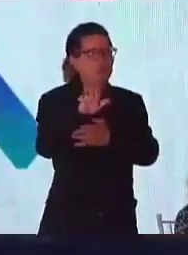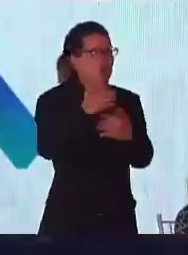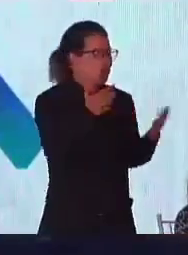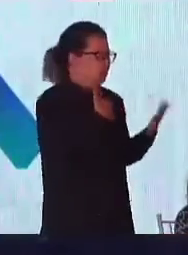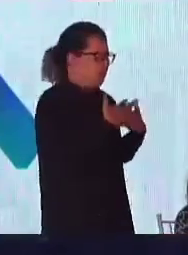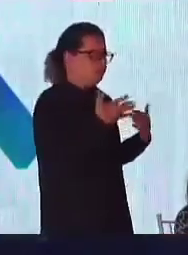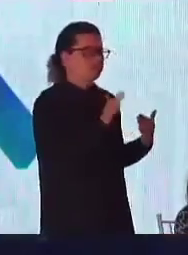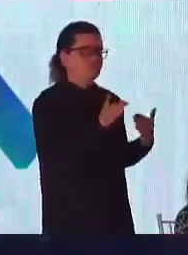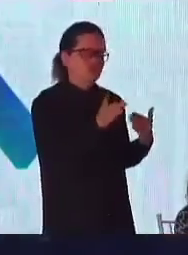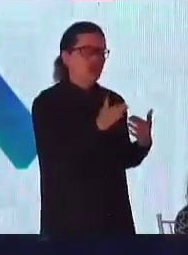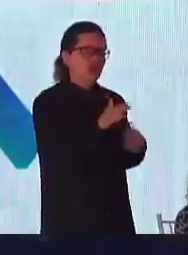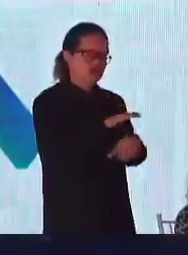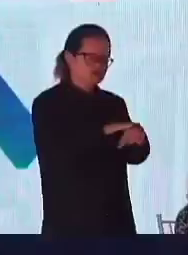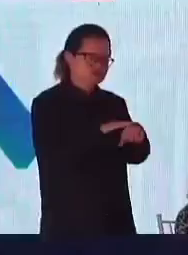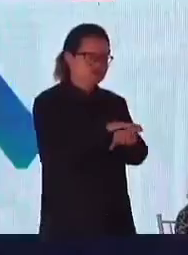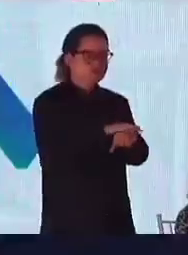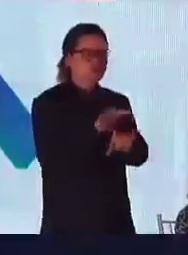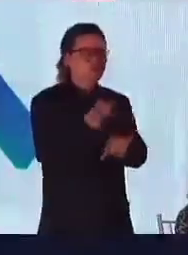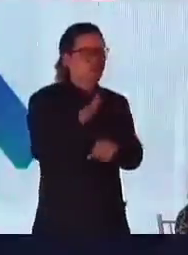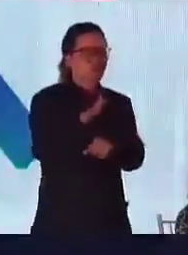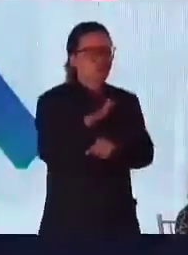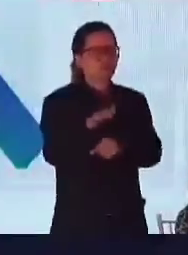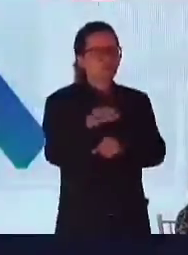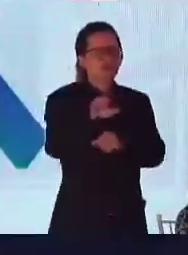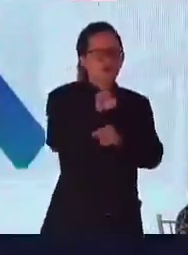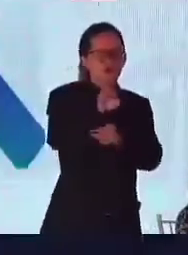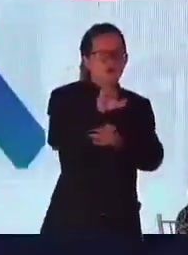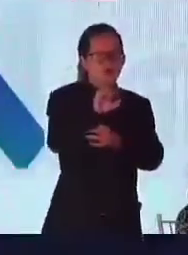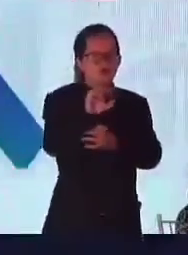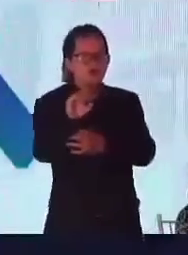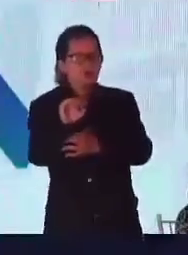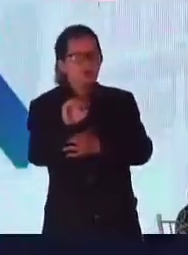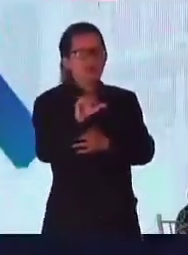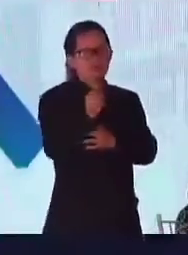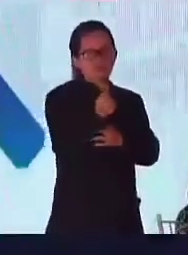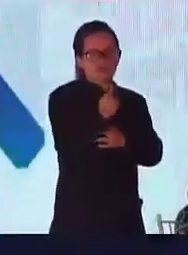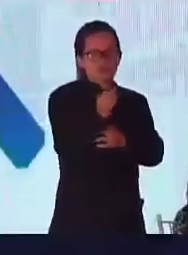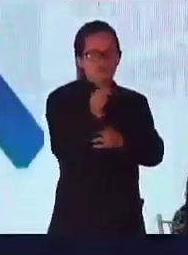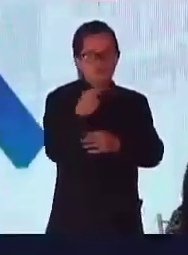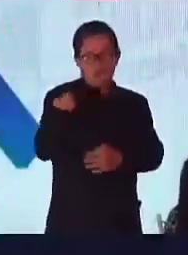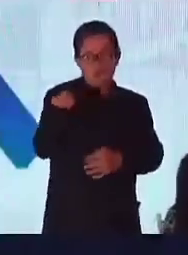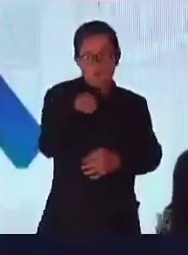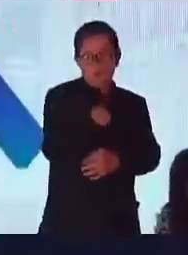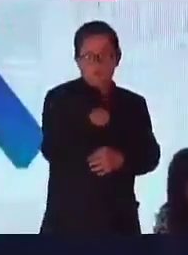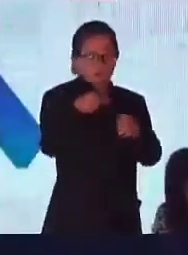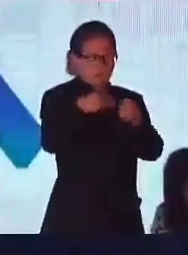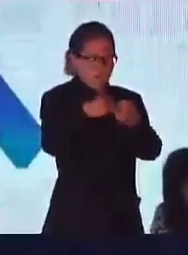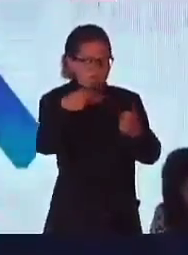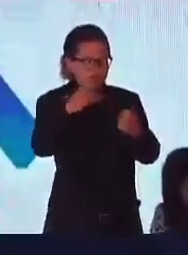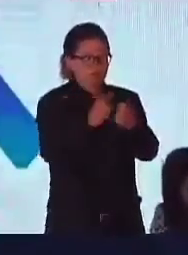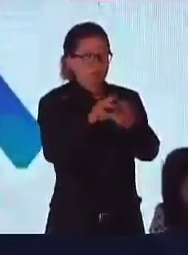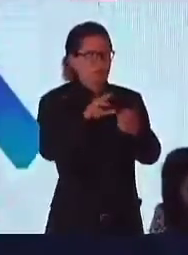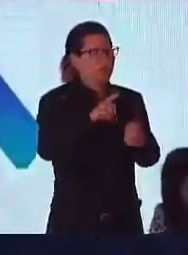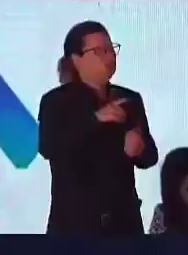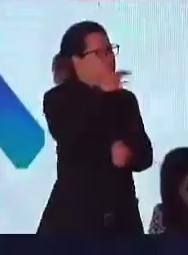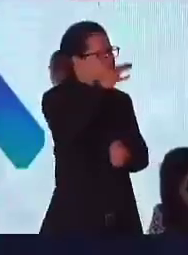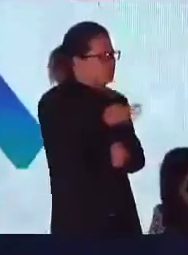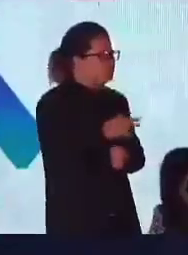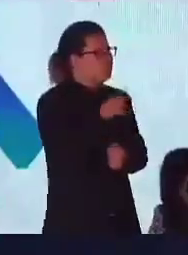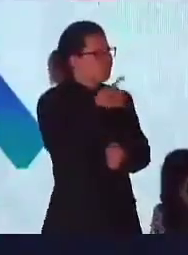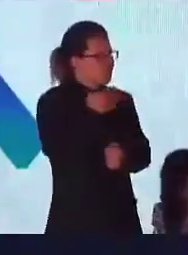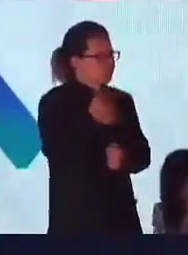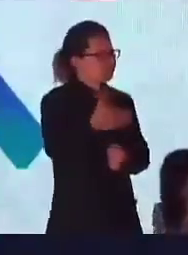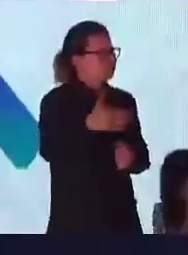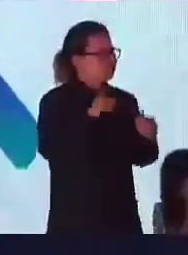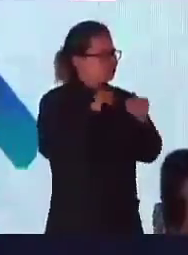pouco, em torno de 800, 600 bolsas de mestrado e doutorado, e eu tenho certeza que o governador vai anunciar esses dias para